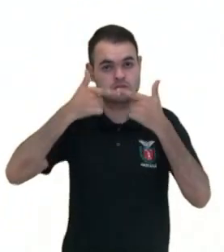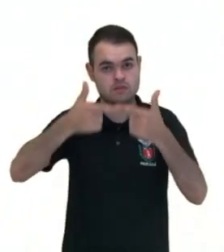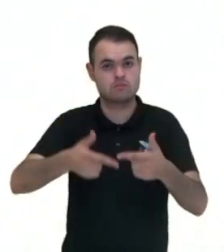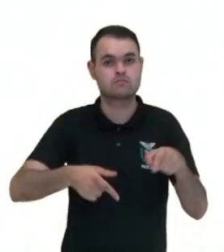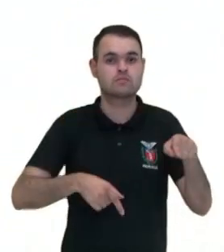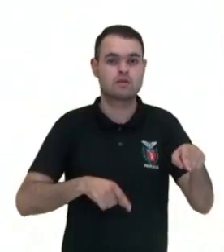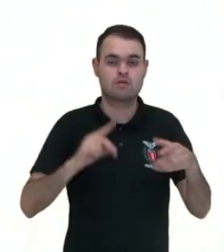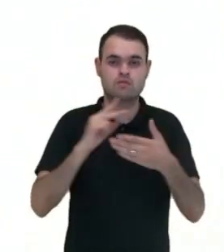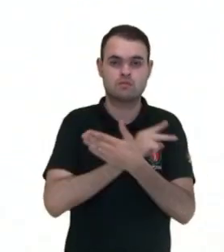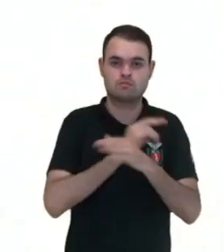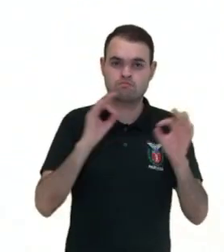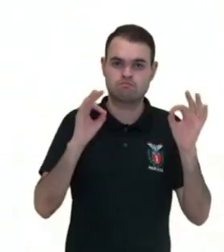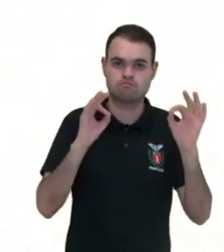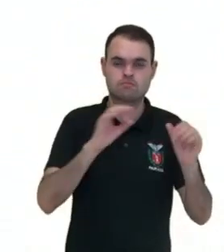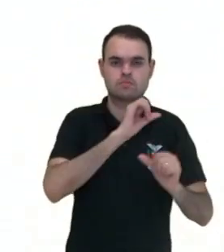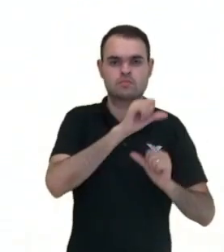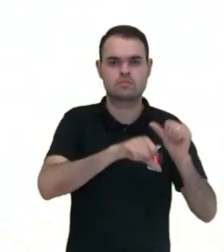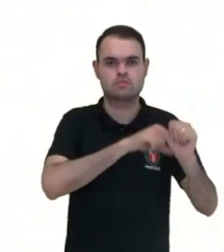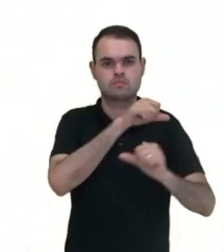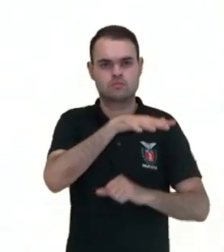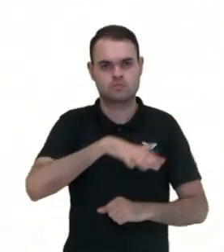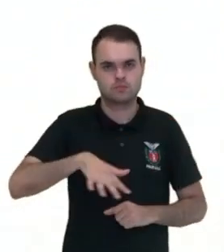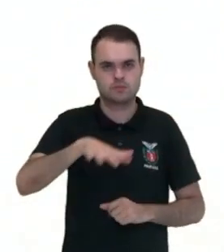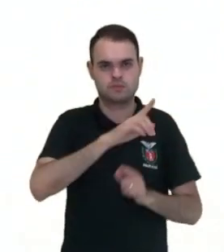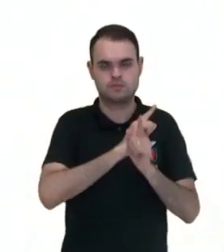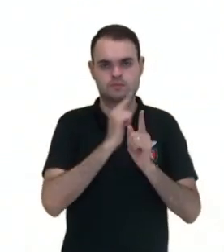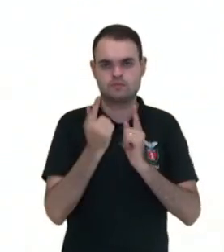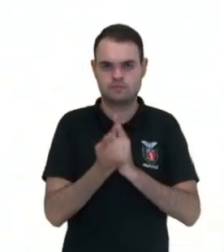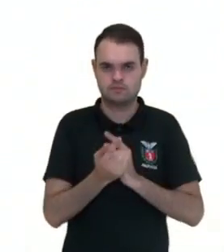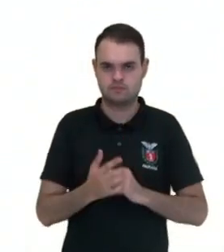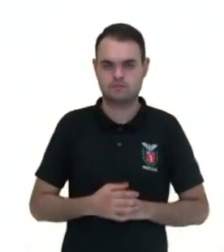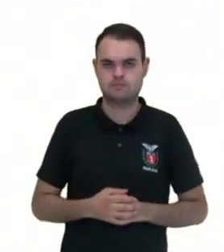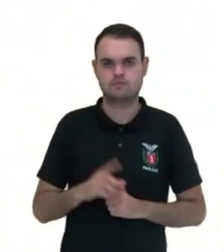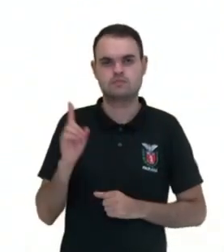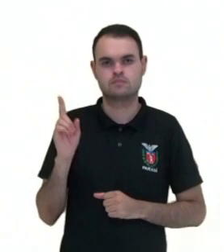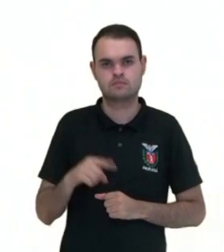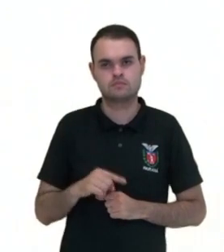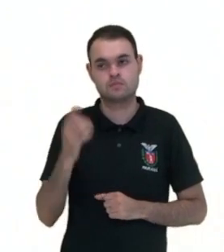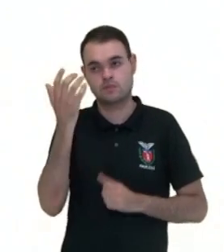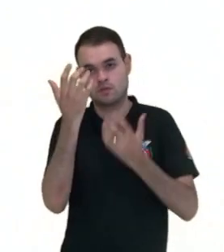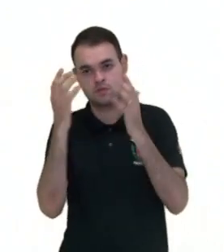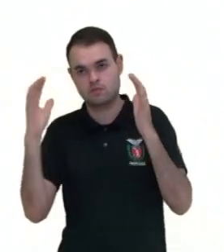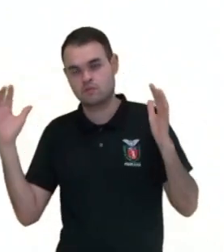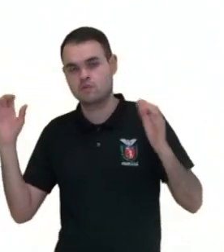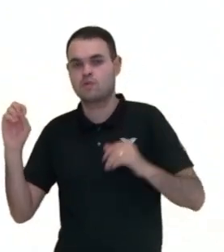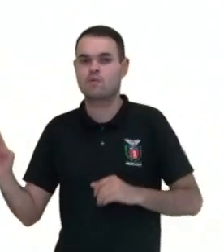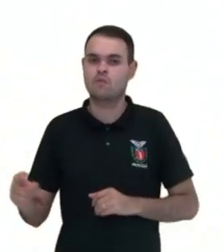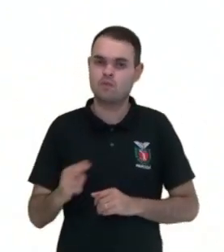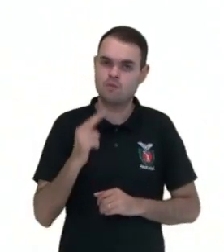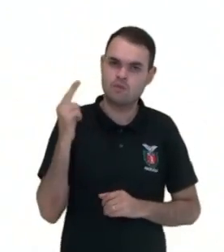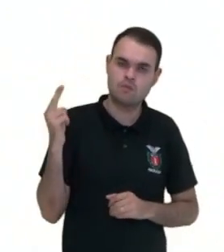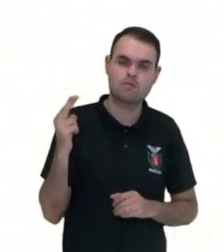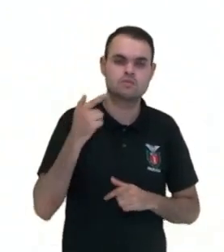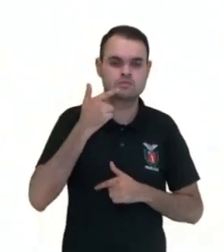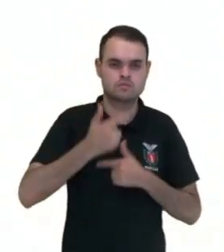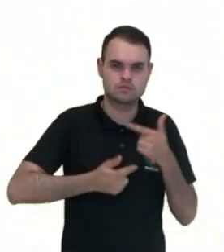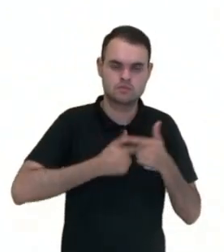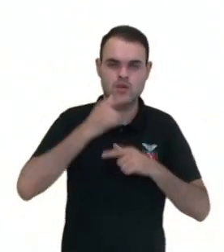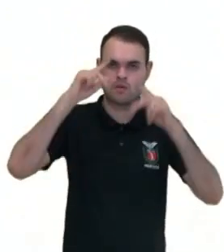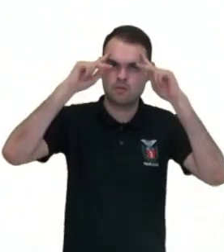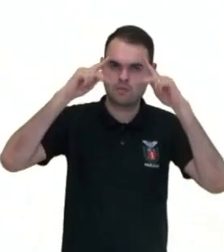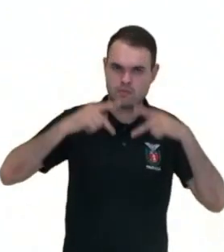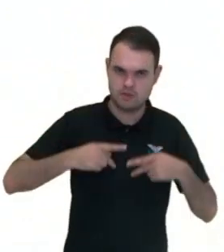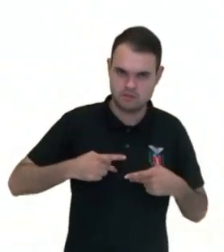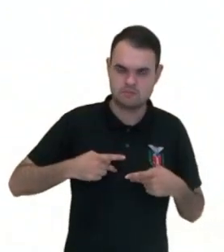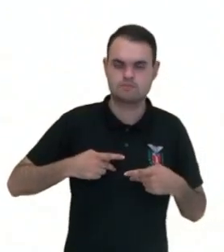aconteça a transformação do espaço geográfico. Então, é a ação da natureza ou a ação ali, o trabalho humano.